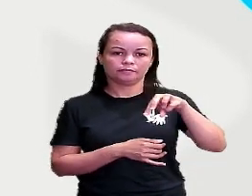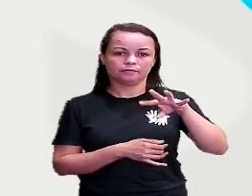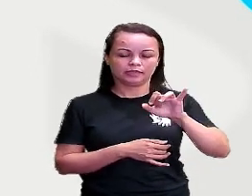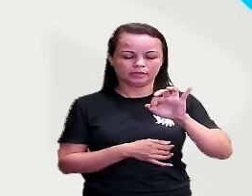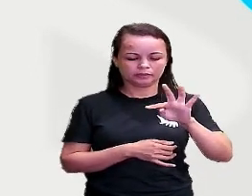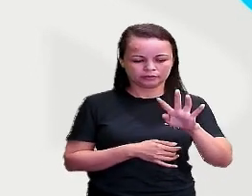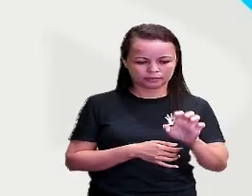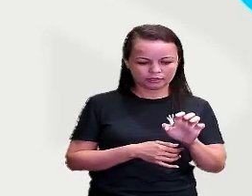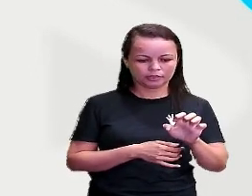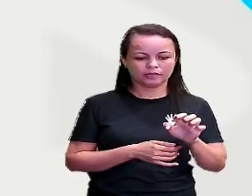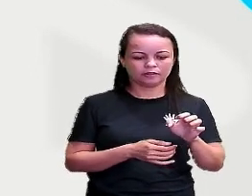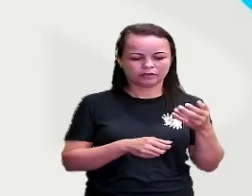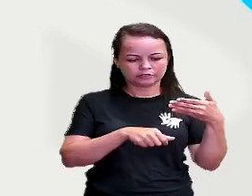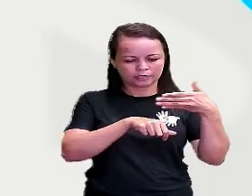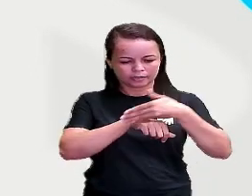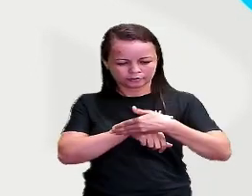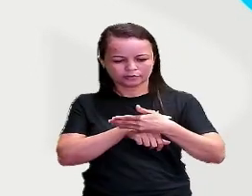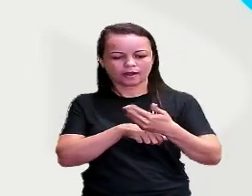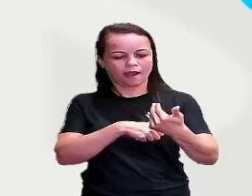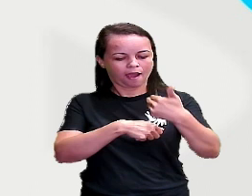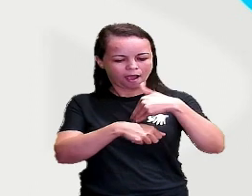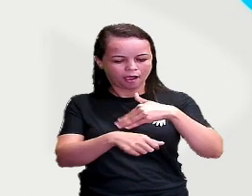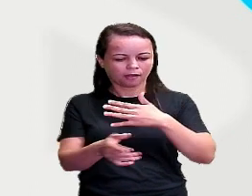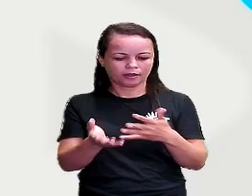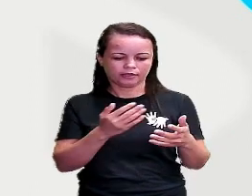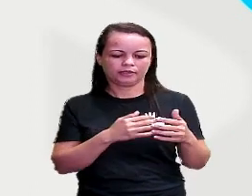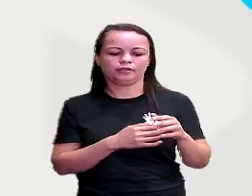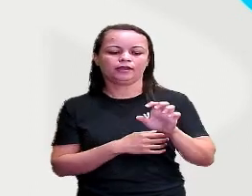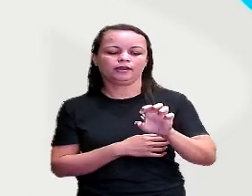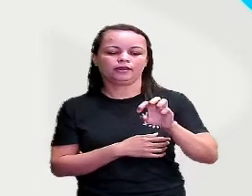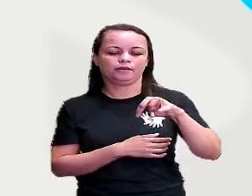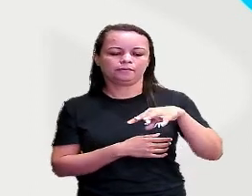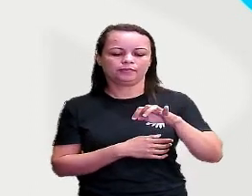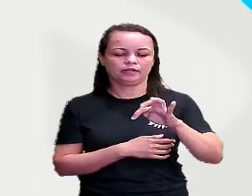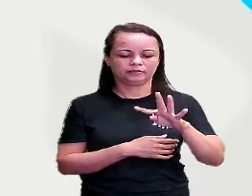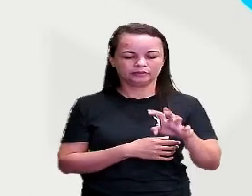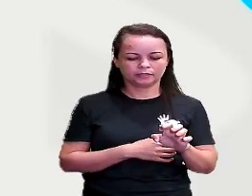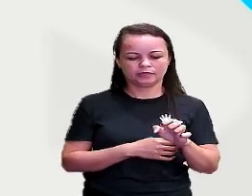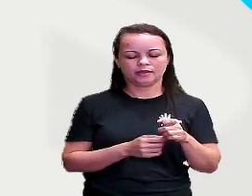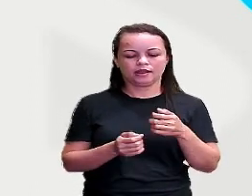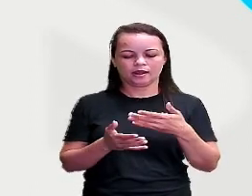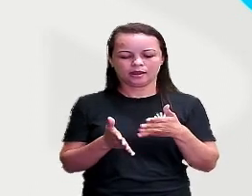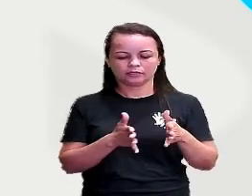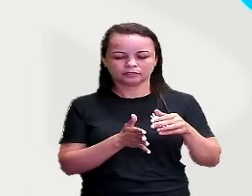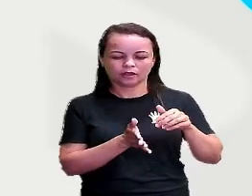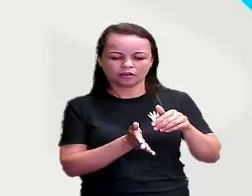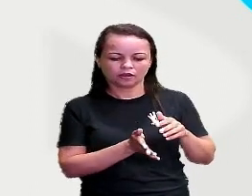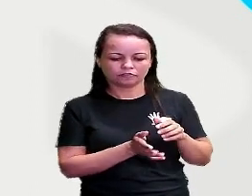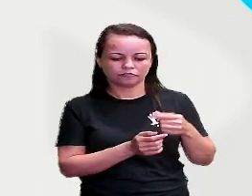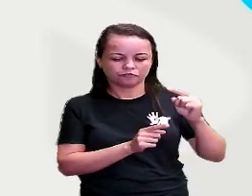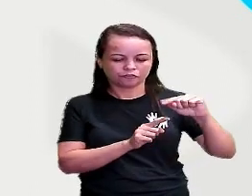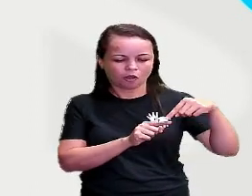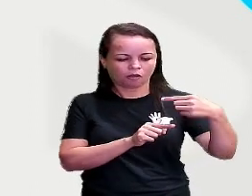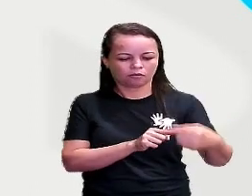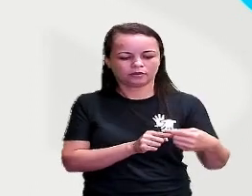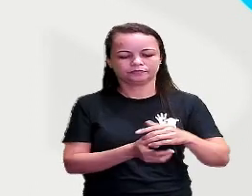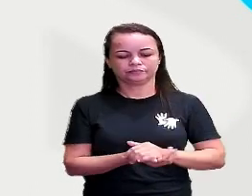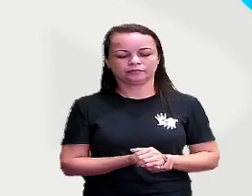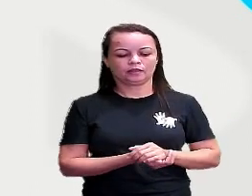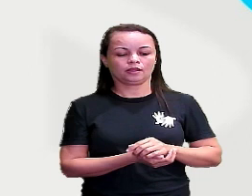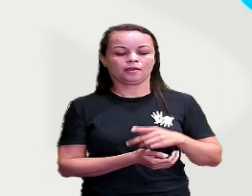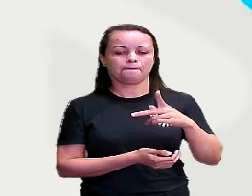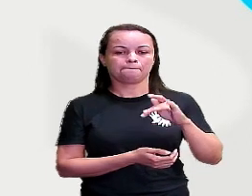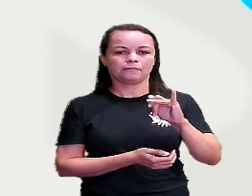emitir, lançar fora de si. Peão é um brinquedo de madeira, o peão, né, o peão também, peça de xadrez, quem lida